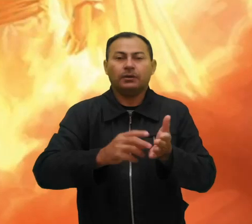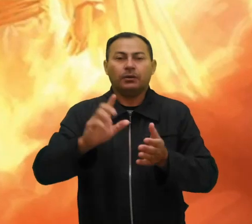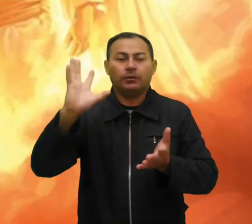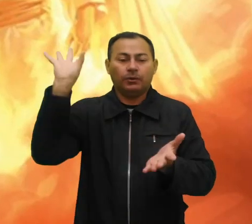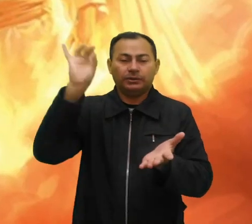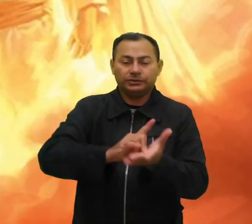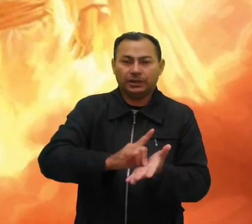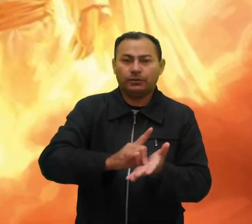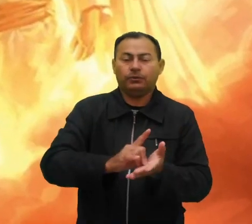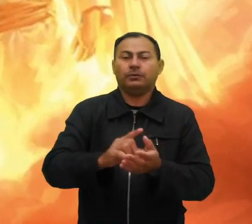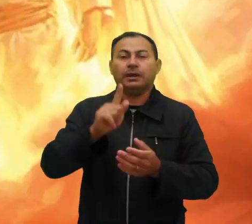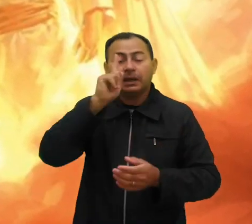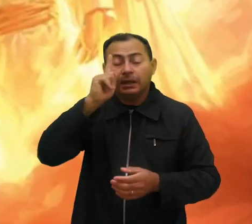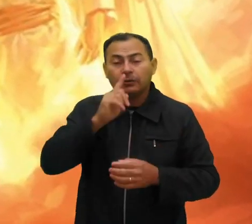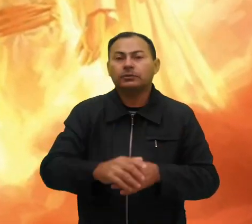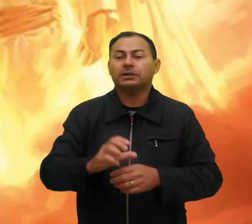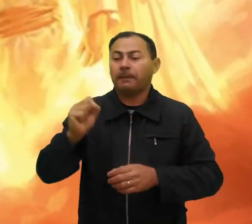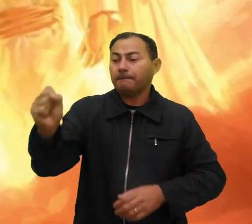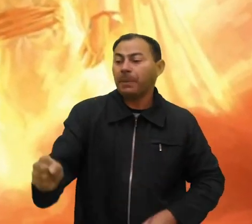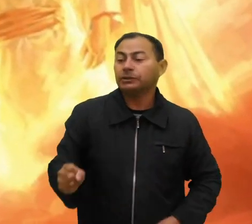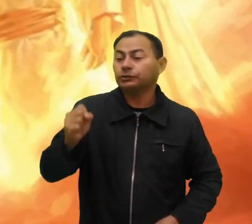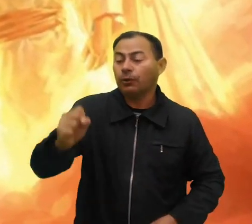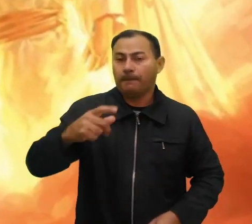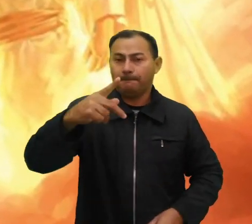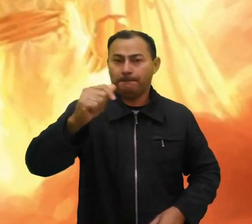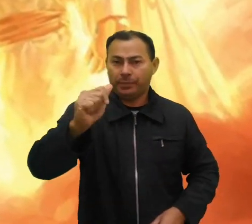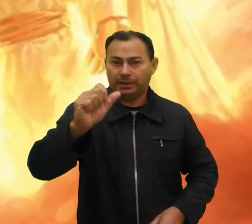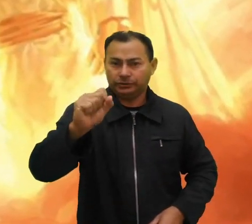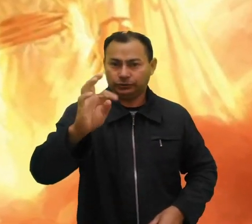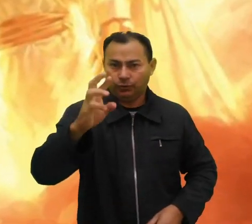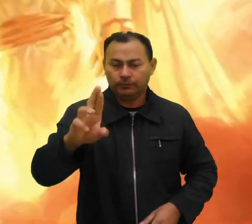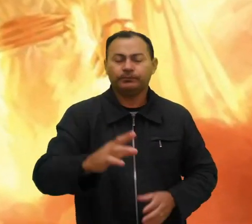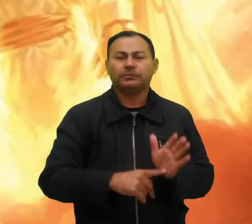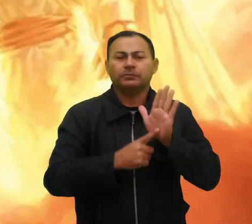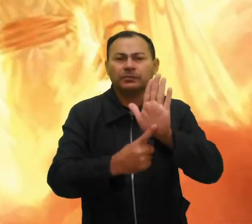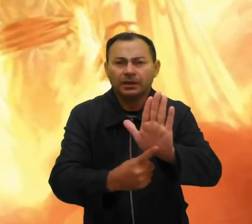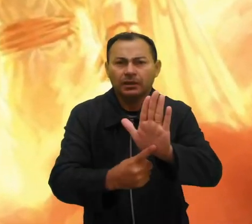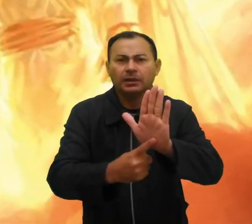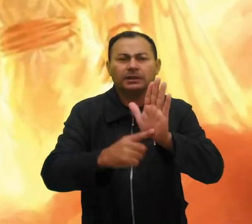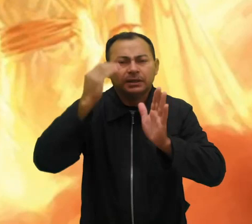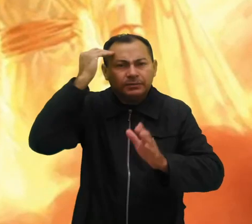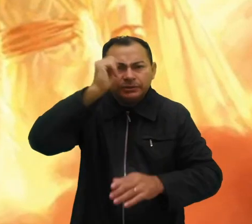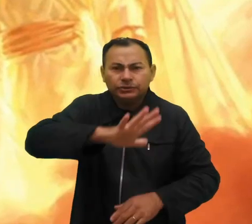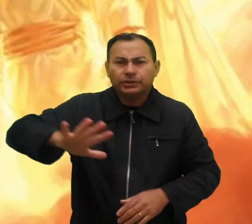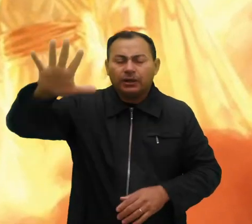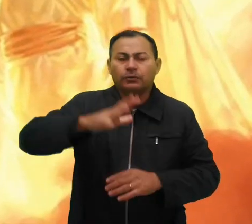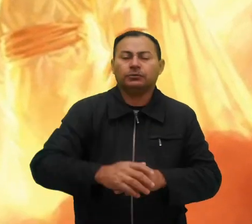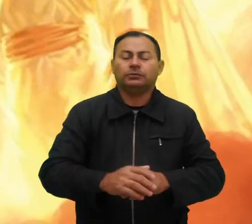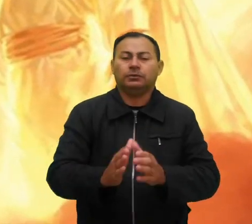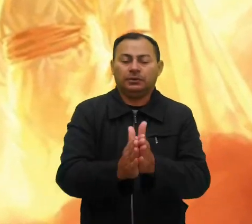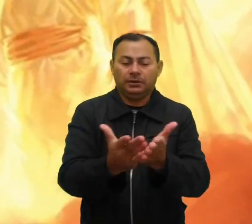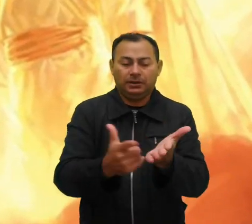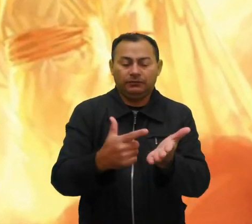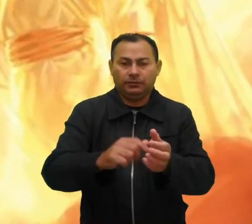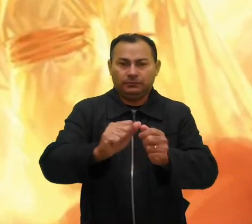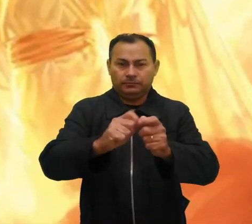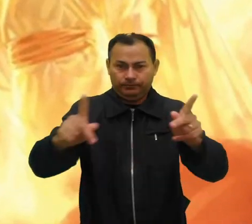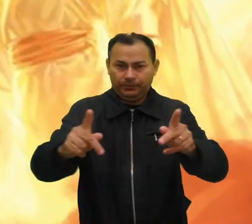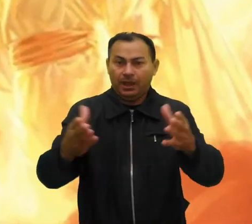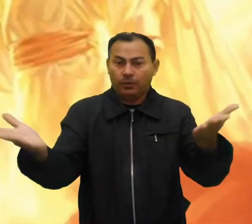grego por pastores. Este é um estudo que visa dar a vocês uma visão geral do livro do Apocalipse.